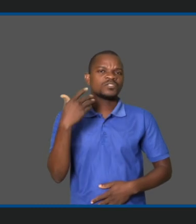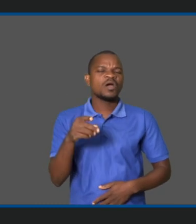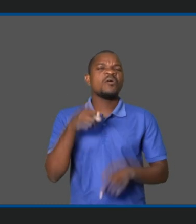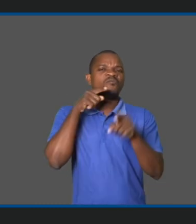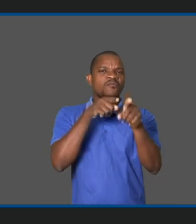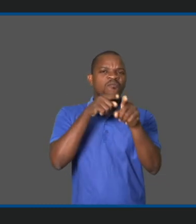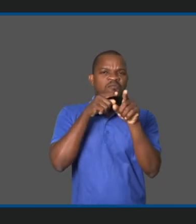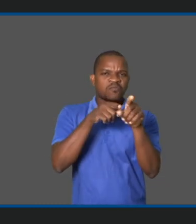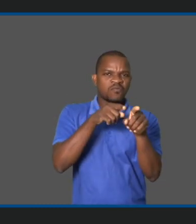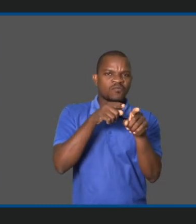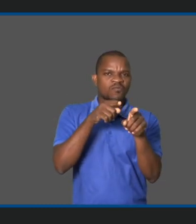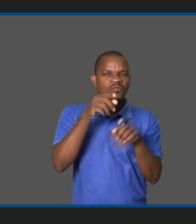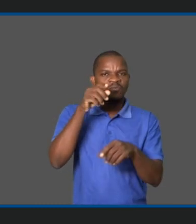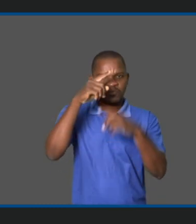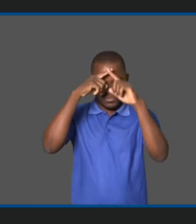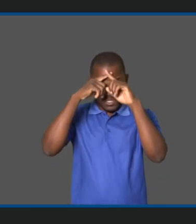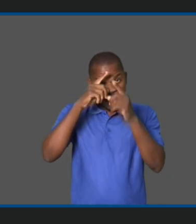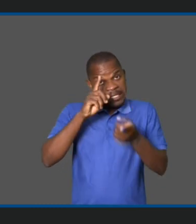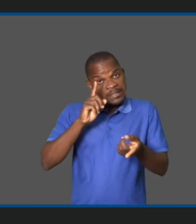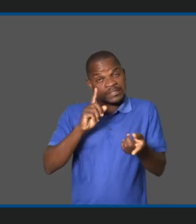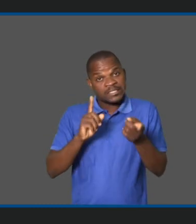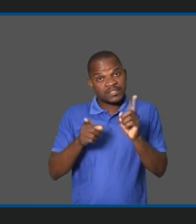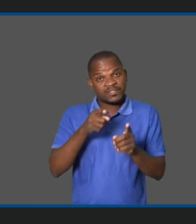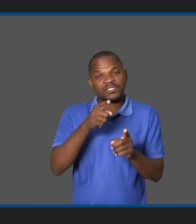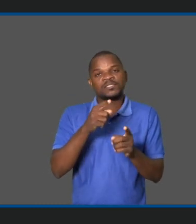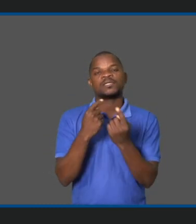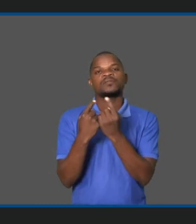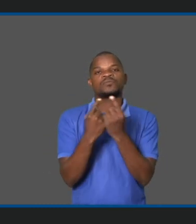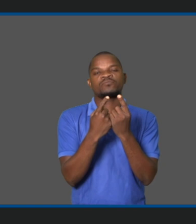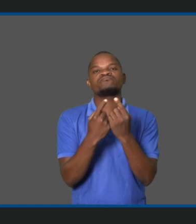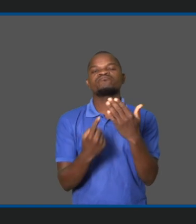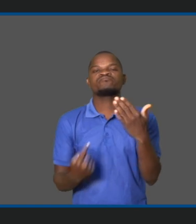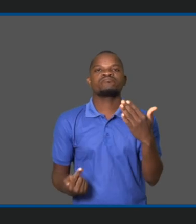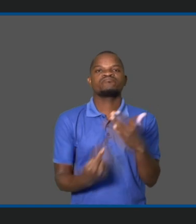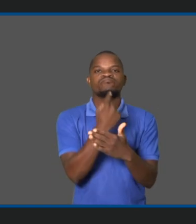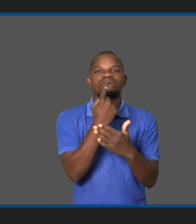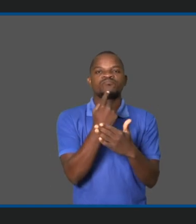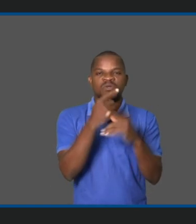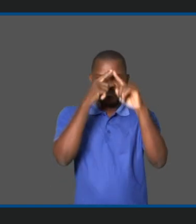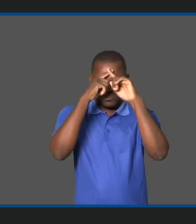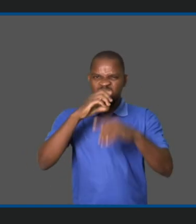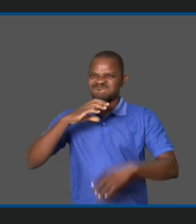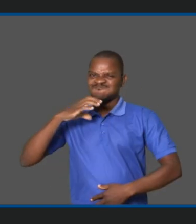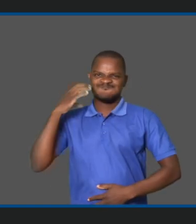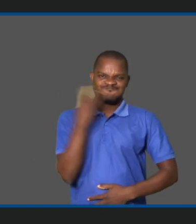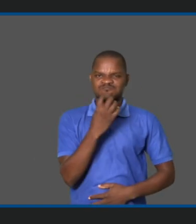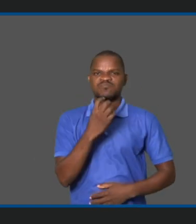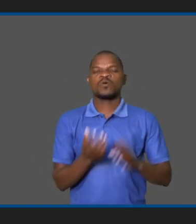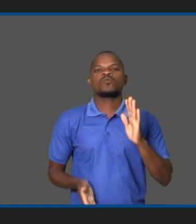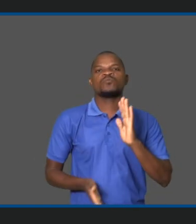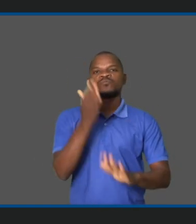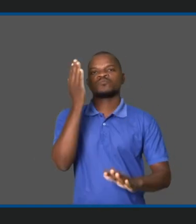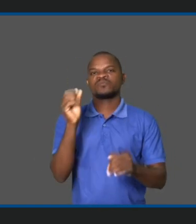motivo do agente ter perdido a cabeça e tomar essa medida de violência. De que forma o agente,